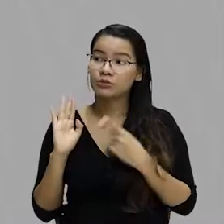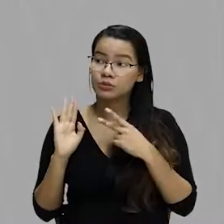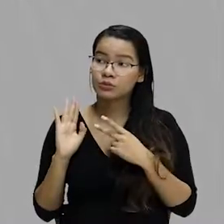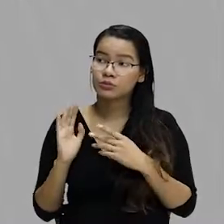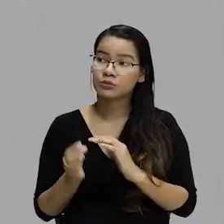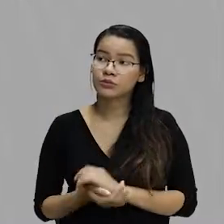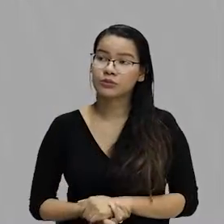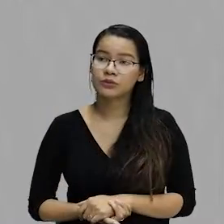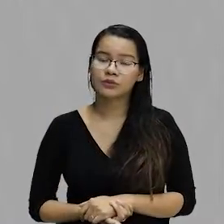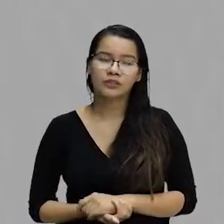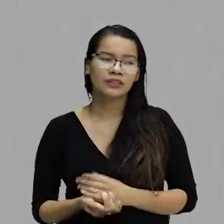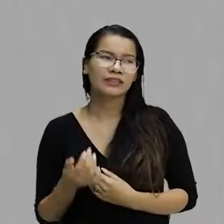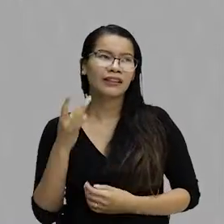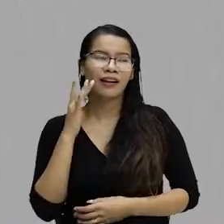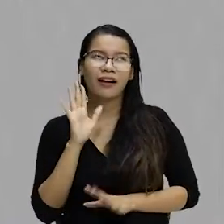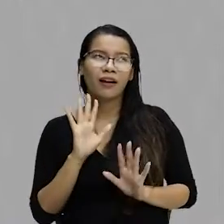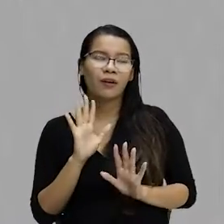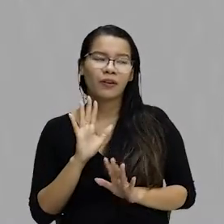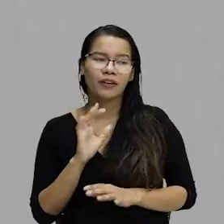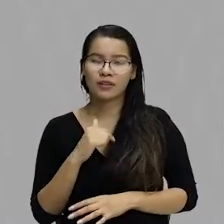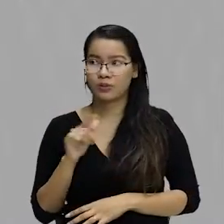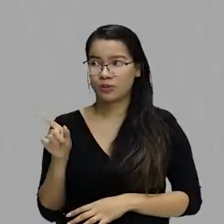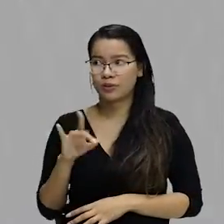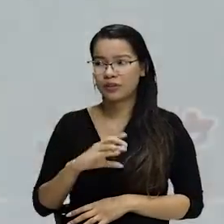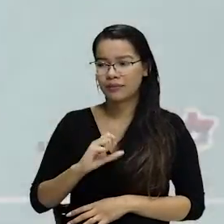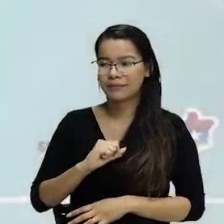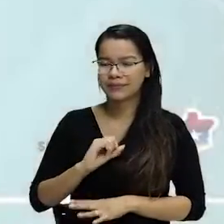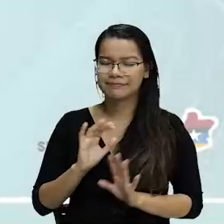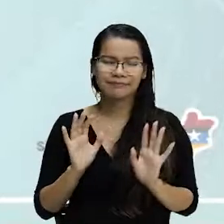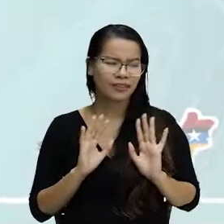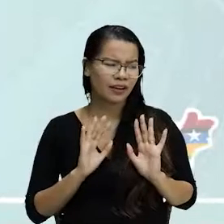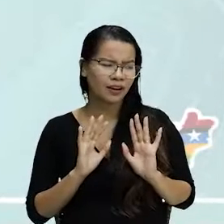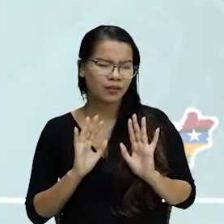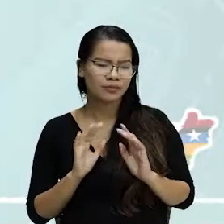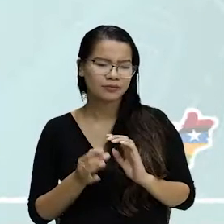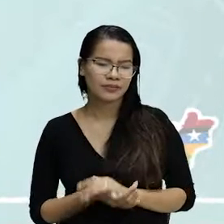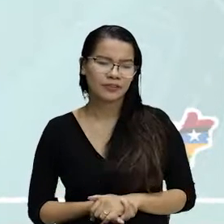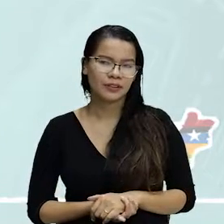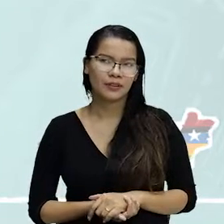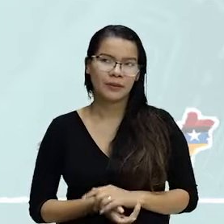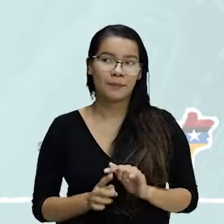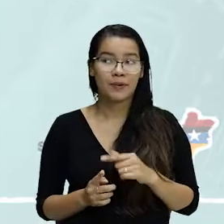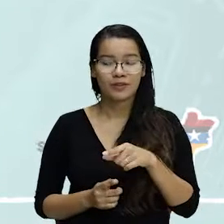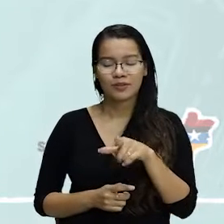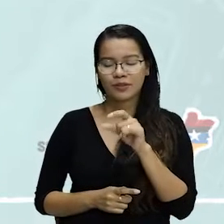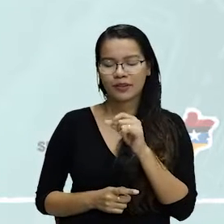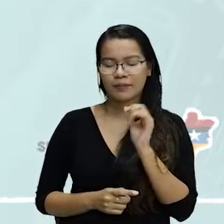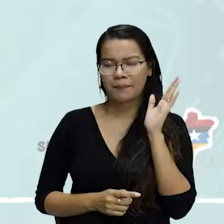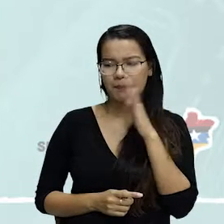amas. Não é isso. Que o amas? Também não. Não escolheste mal. Henrique é um rapaz